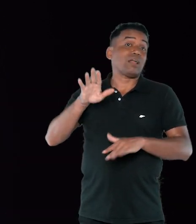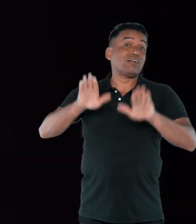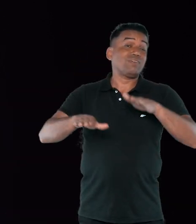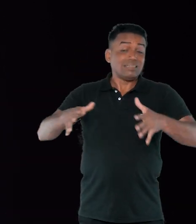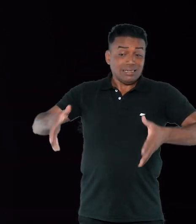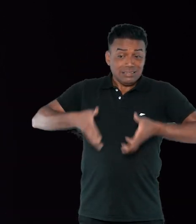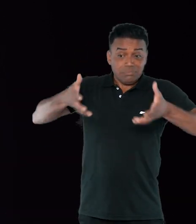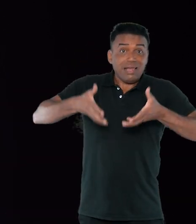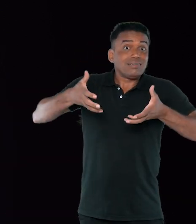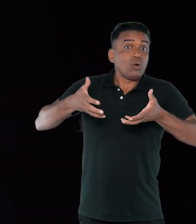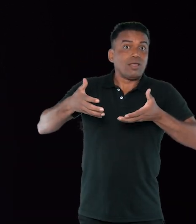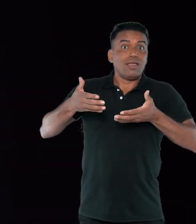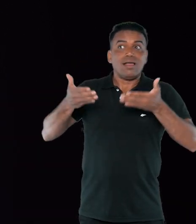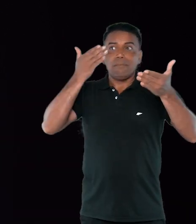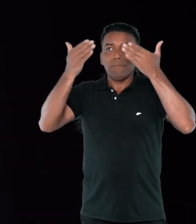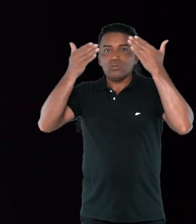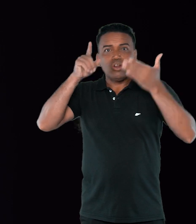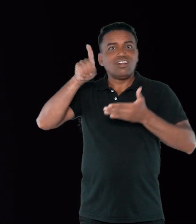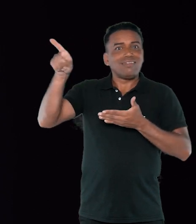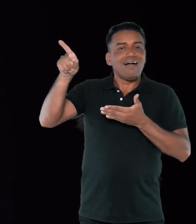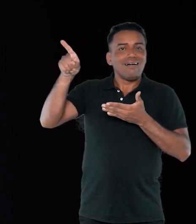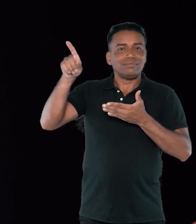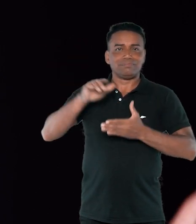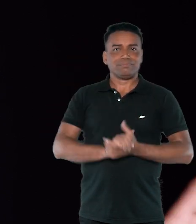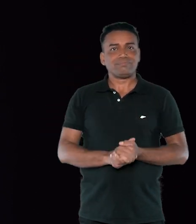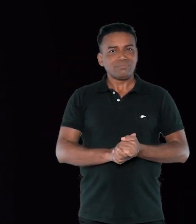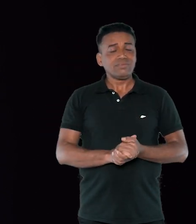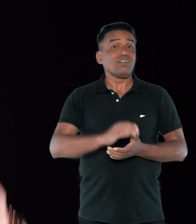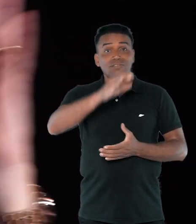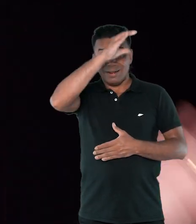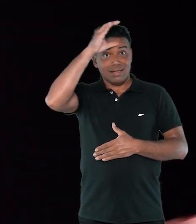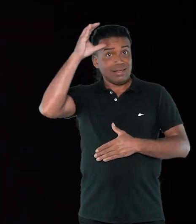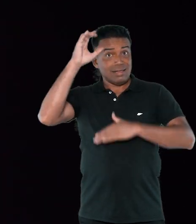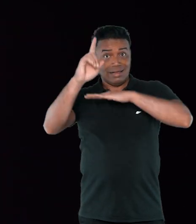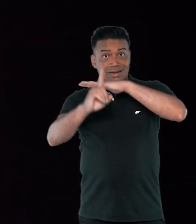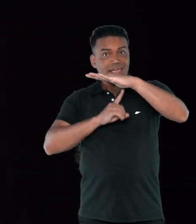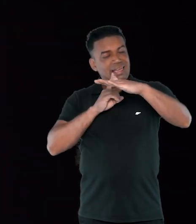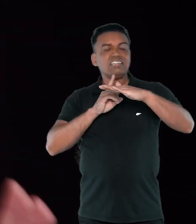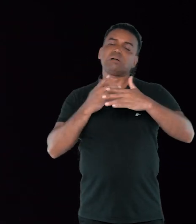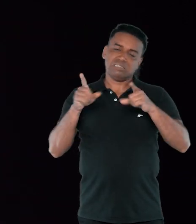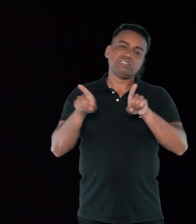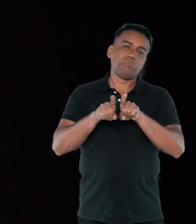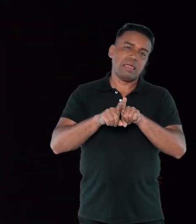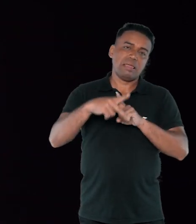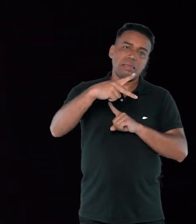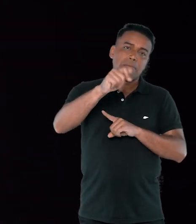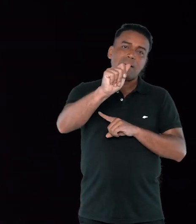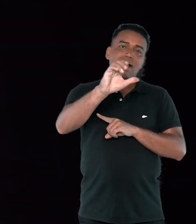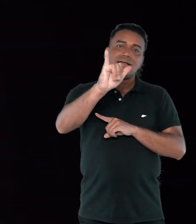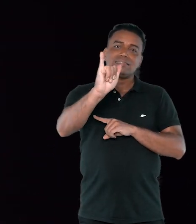Teve um dia que uma cliente, na Humanista a gente fala cliente, mas isso é controverso, né? Paciente também, está tudo